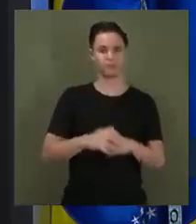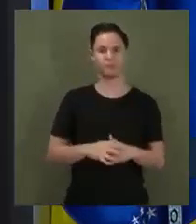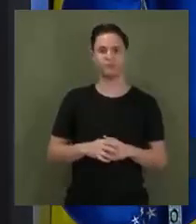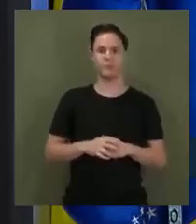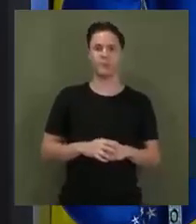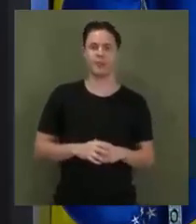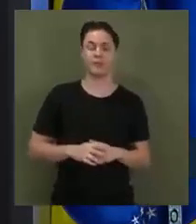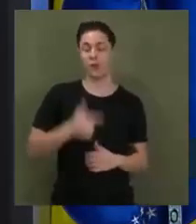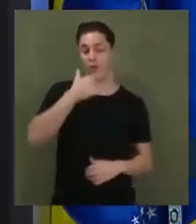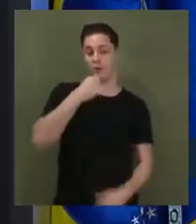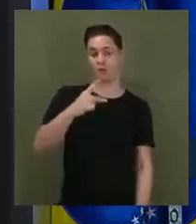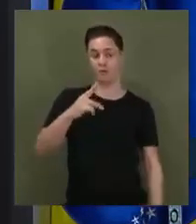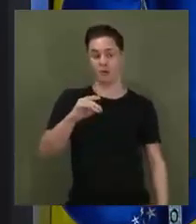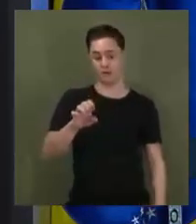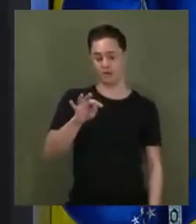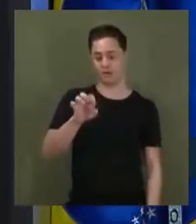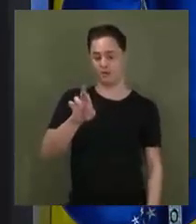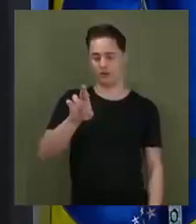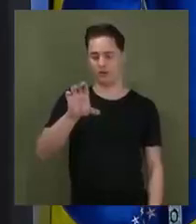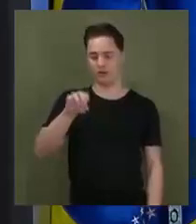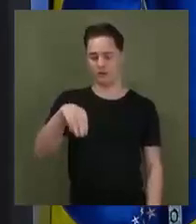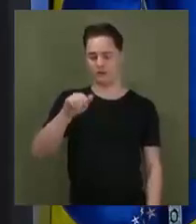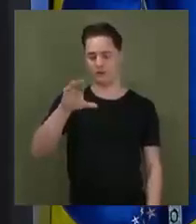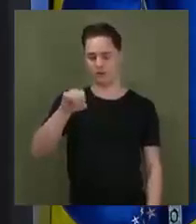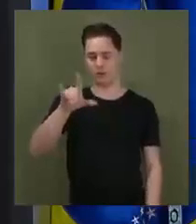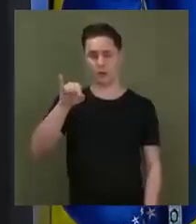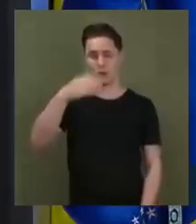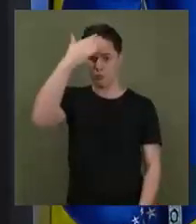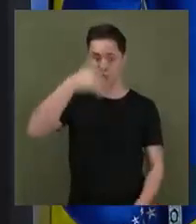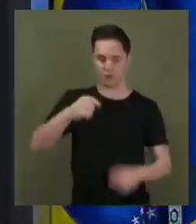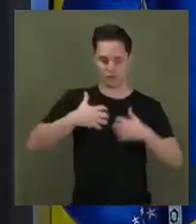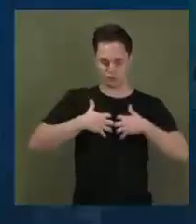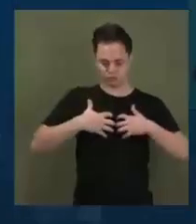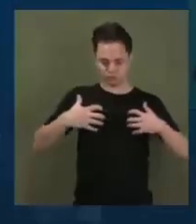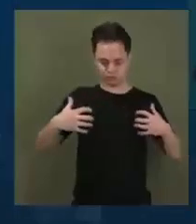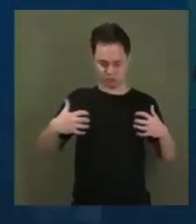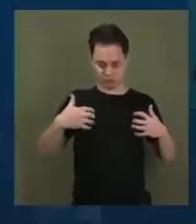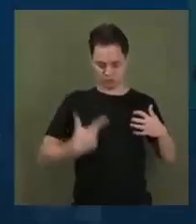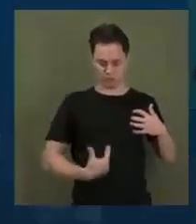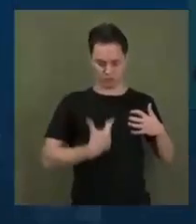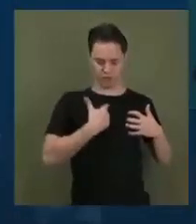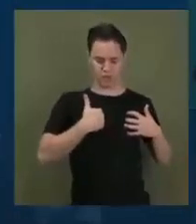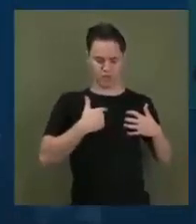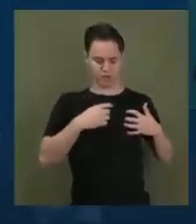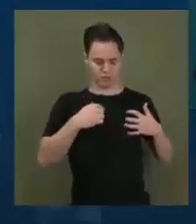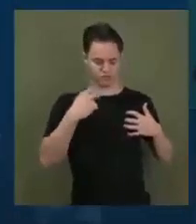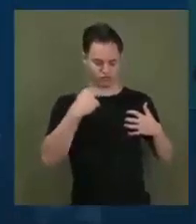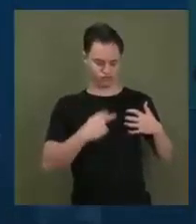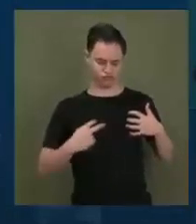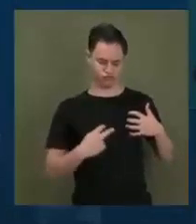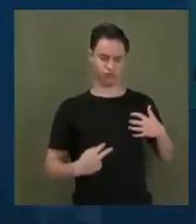Segundo Peter McCollin, também foi provado por autópsias o nexo causal de miocardite